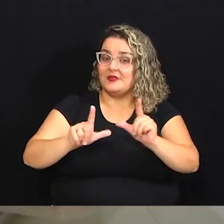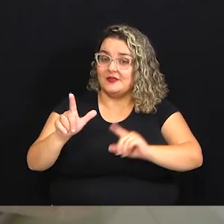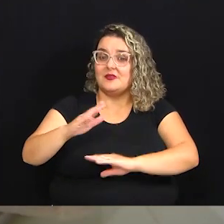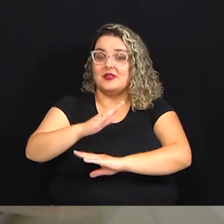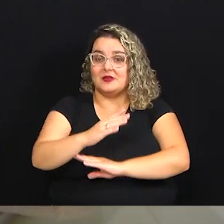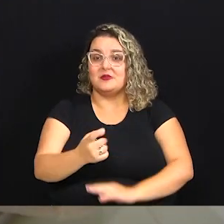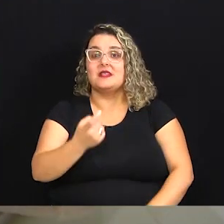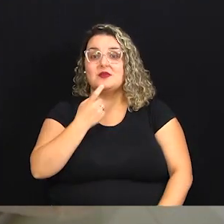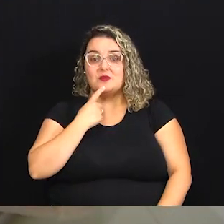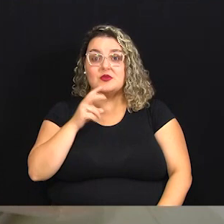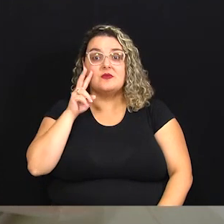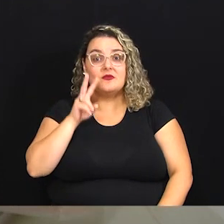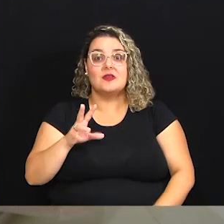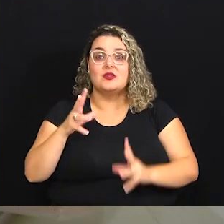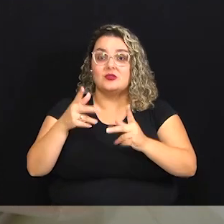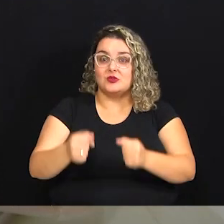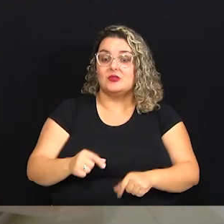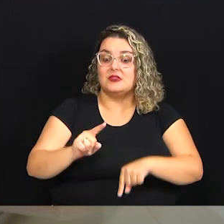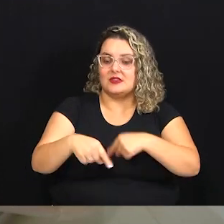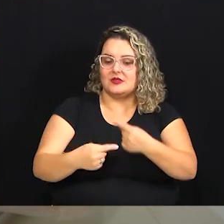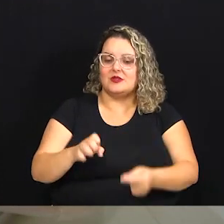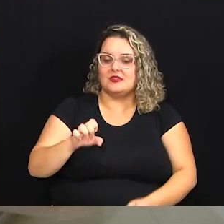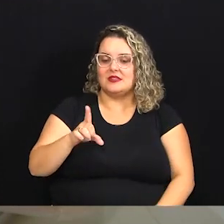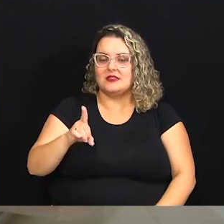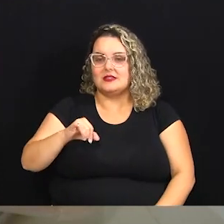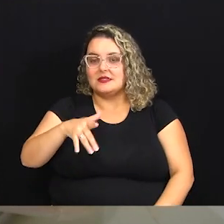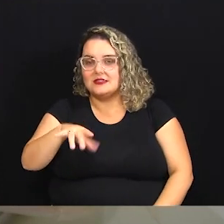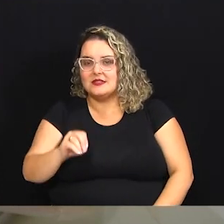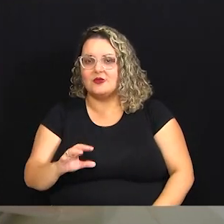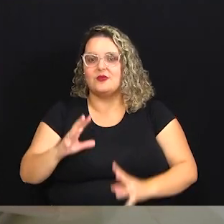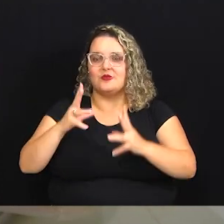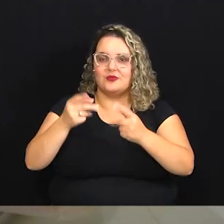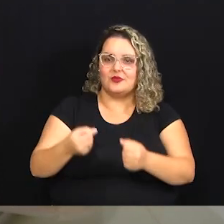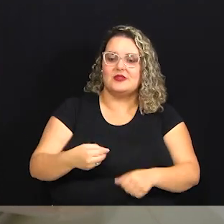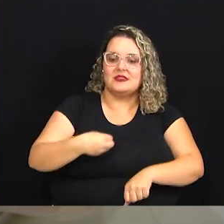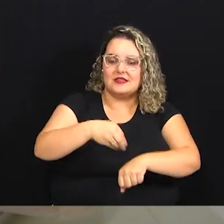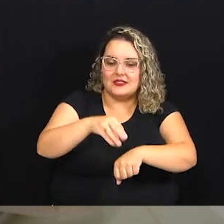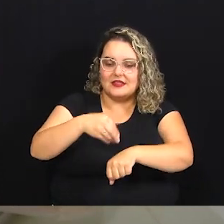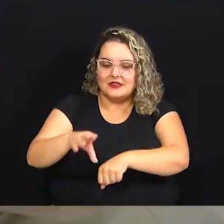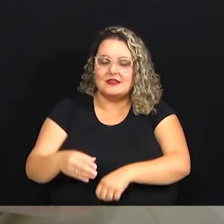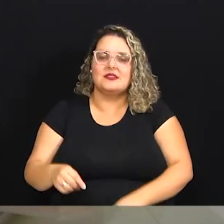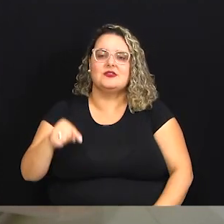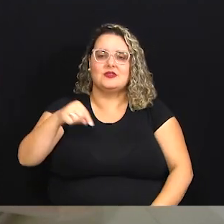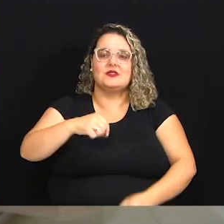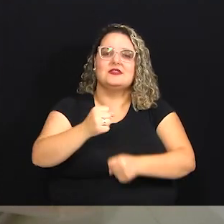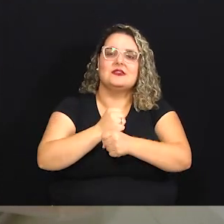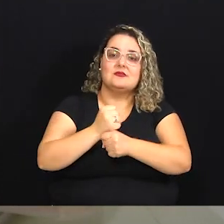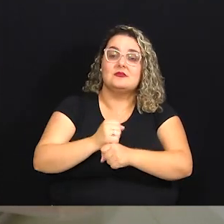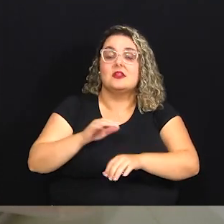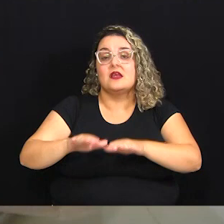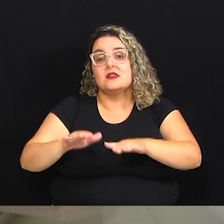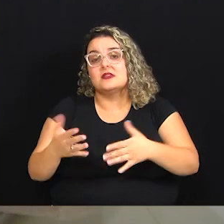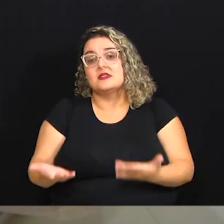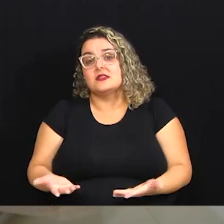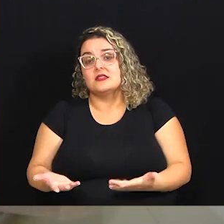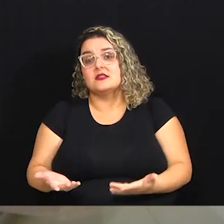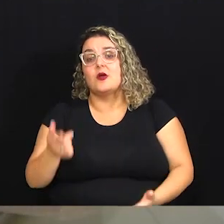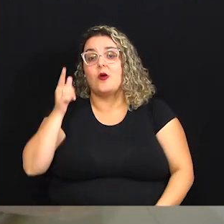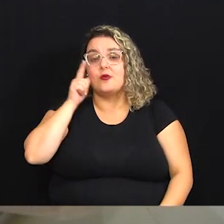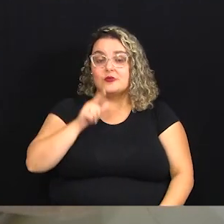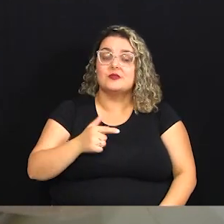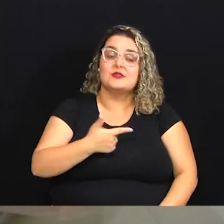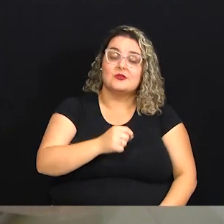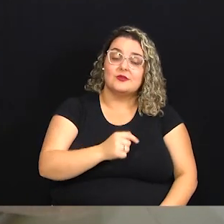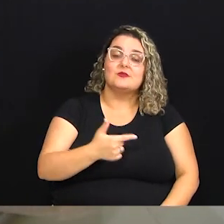da TV Câmara Campinas, que vocês vão ver todas as outras edições, pegar todas as dicas que a gente deu esse ano, para quem sabe aí conseguir